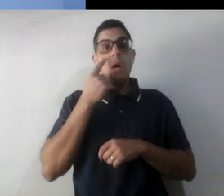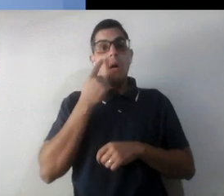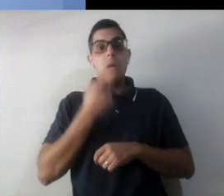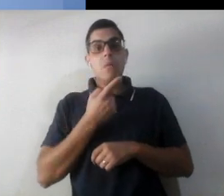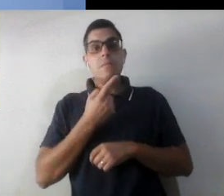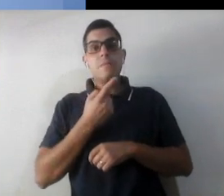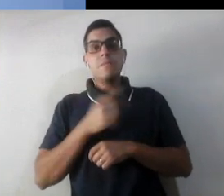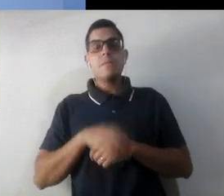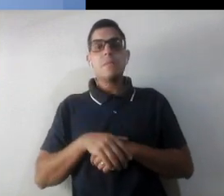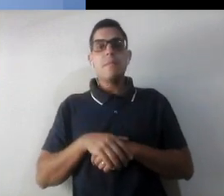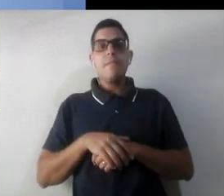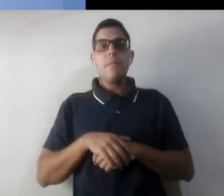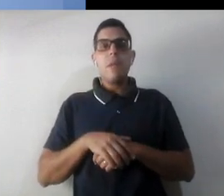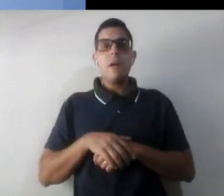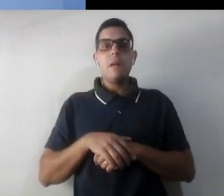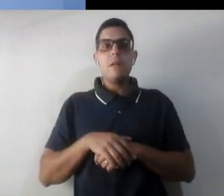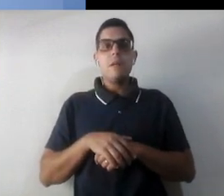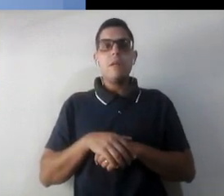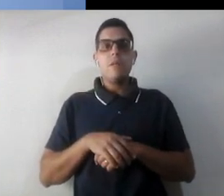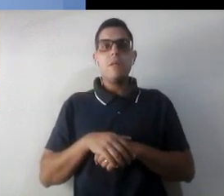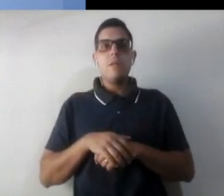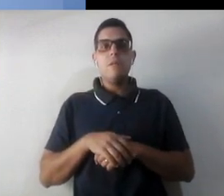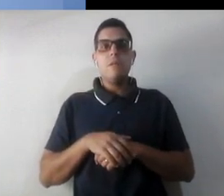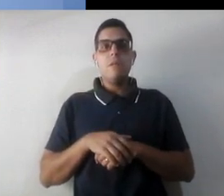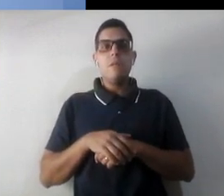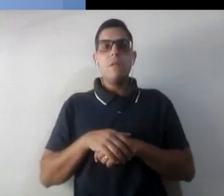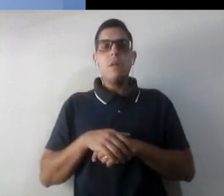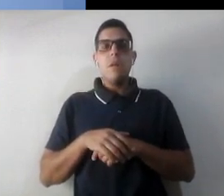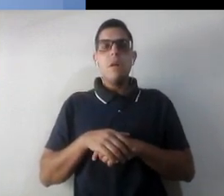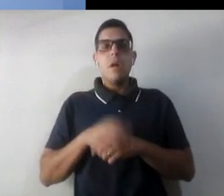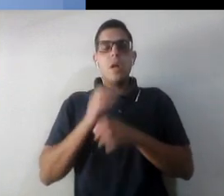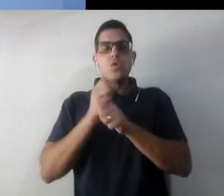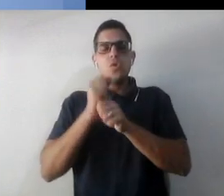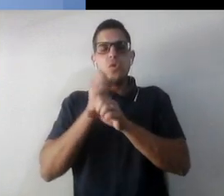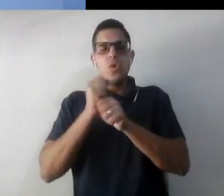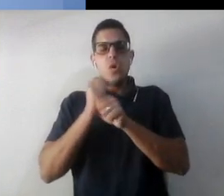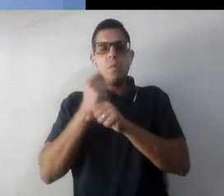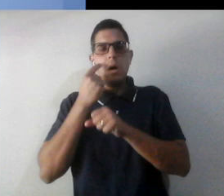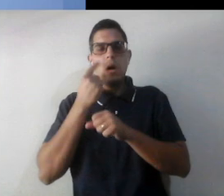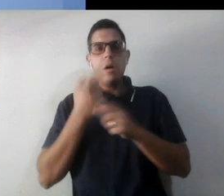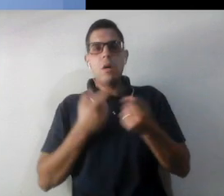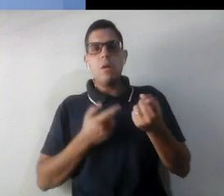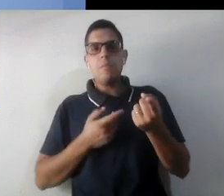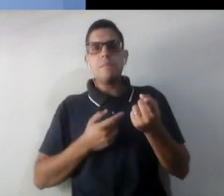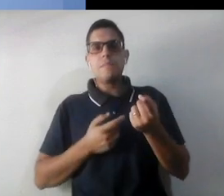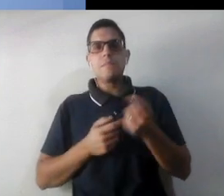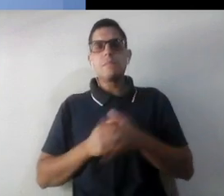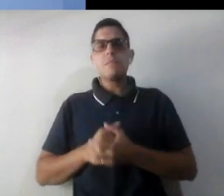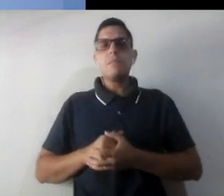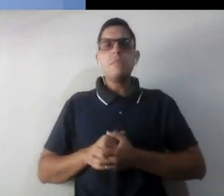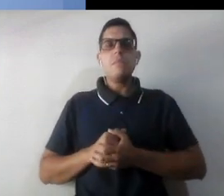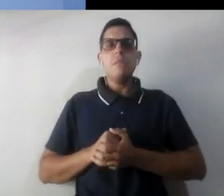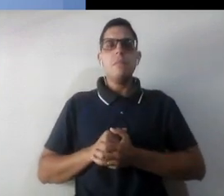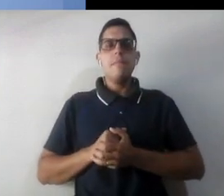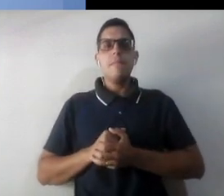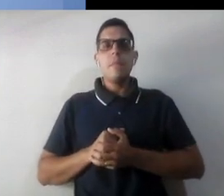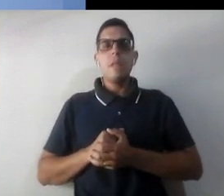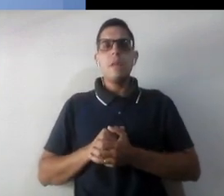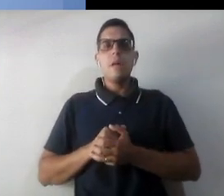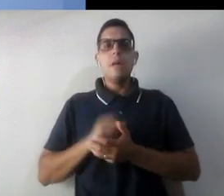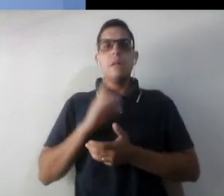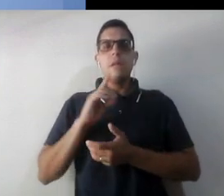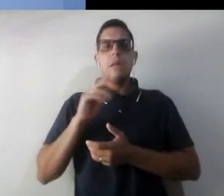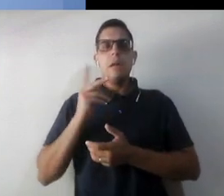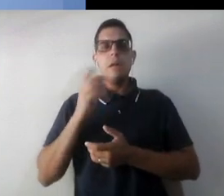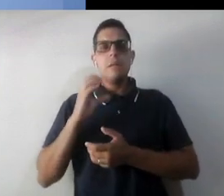de encurtamentos e dilatação de trenas é dada por DHC igual a LA sobre L